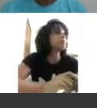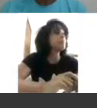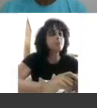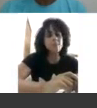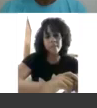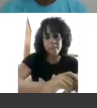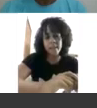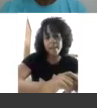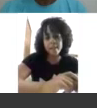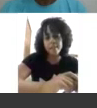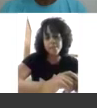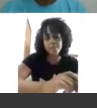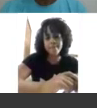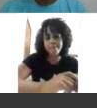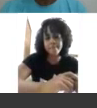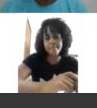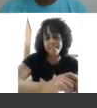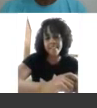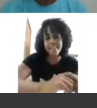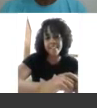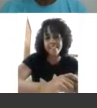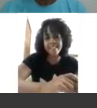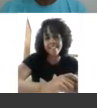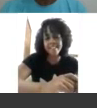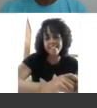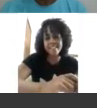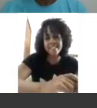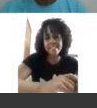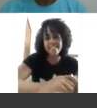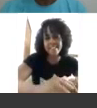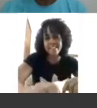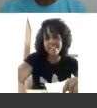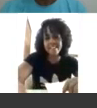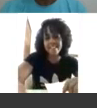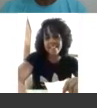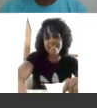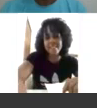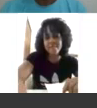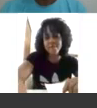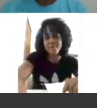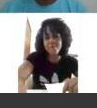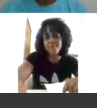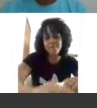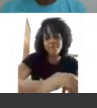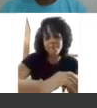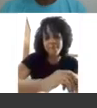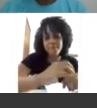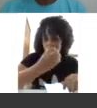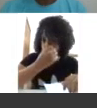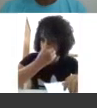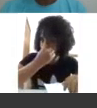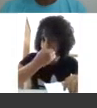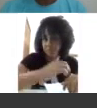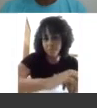ele realmente conseguiu colocar várias cabeças diferentes no mesmo lugar, vários pensamentos,